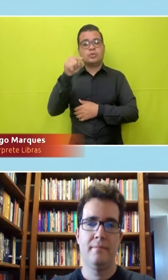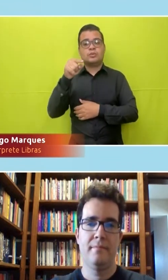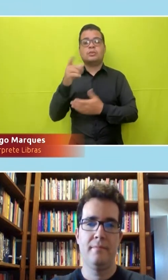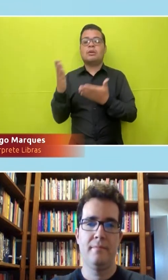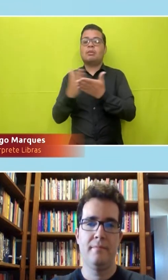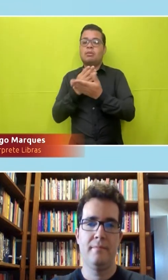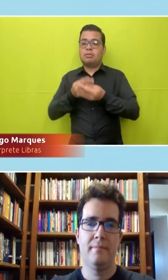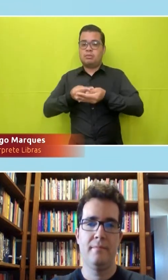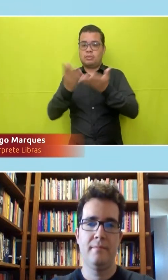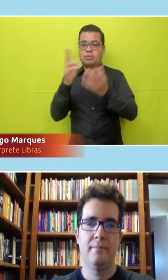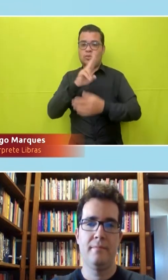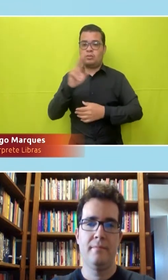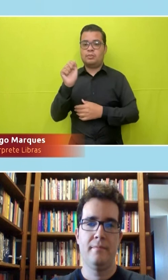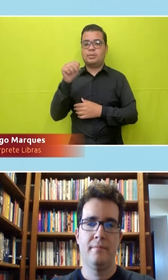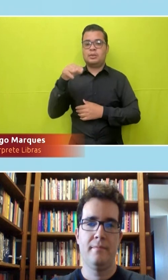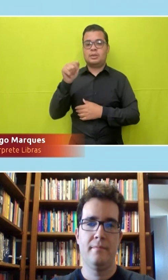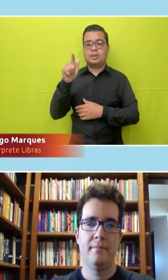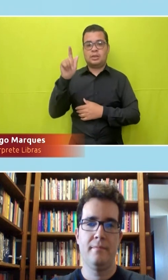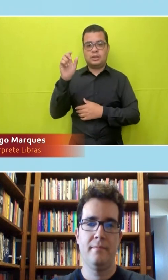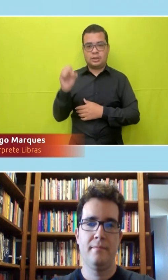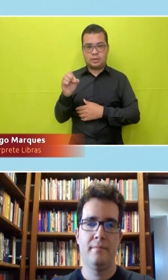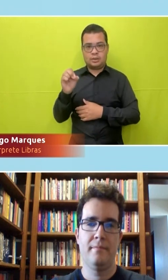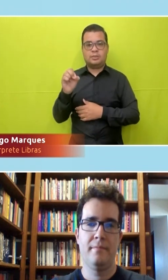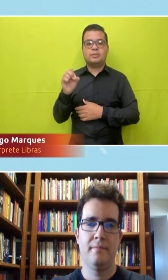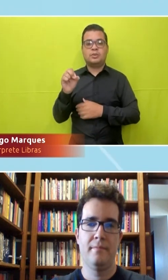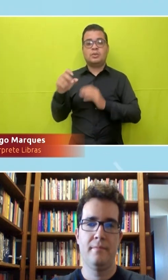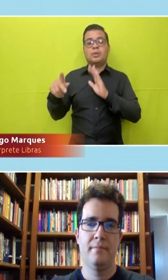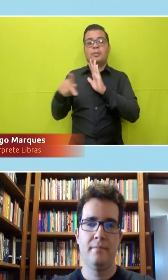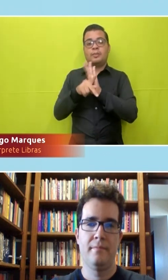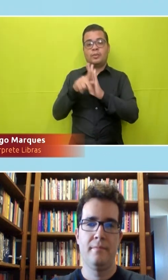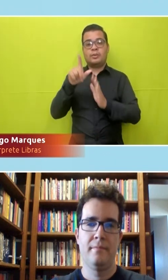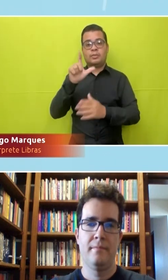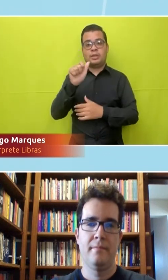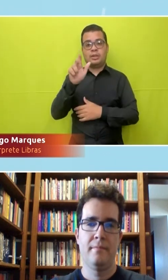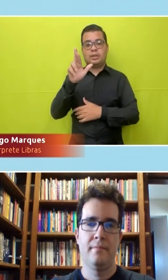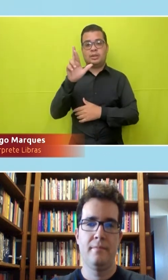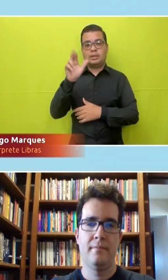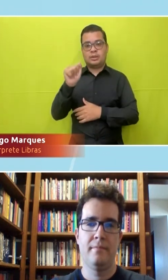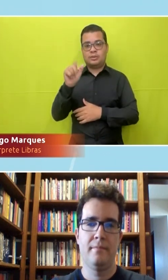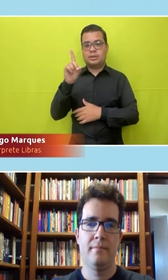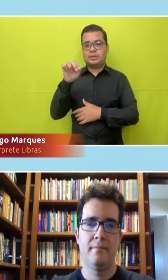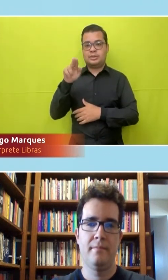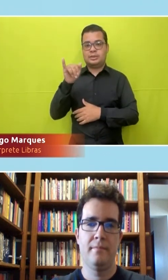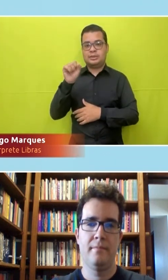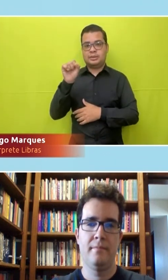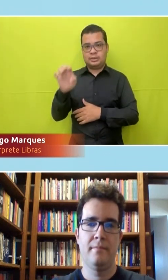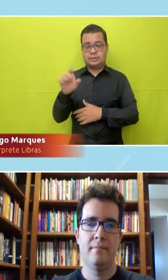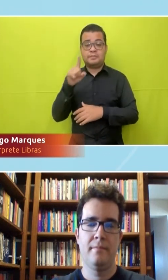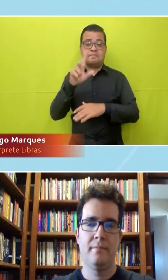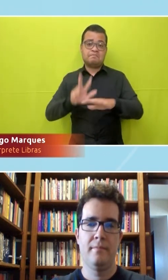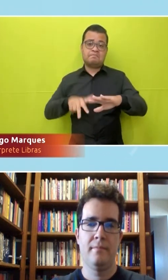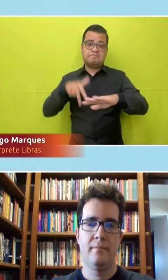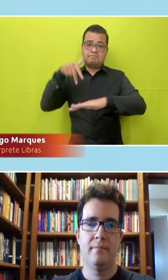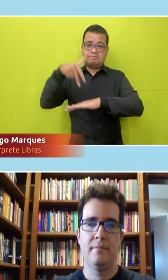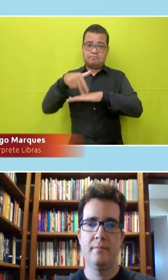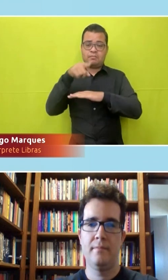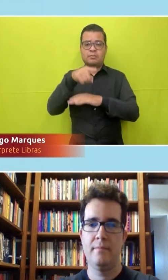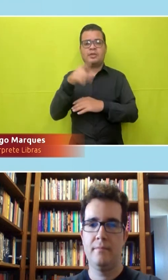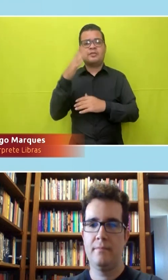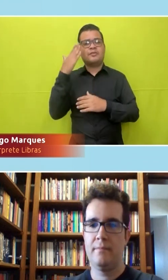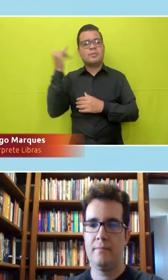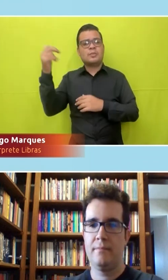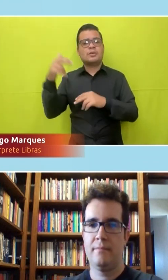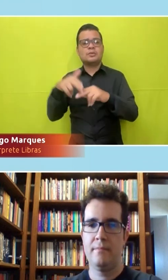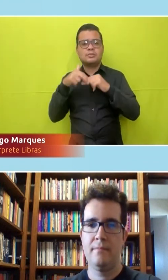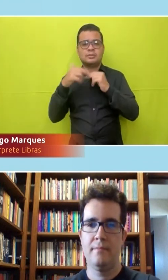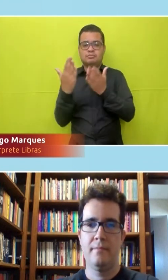poesias Âmago, de Áurea Denise, a partir das 7 horas da noite. A obra da performer, conhecida nos sarais goianienses